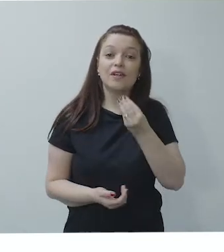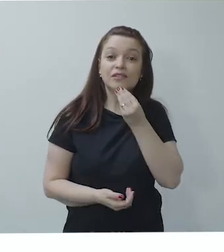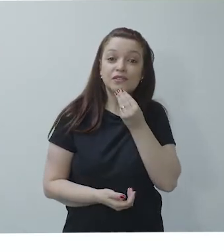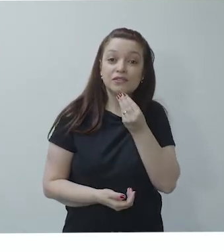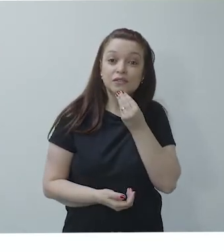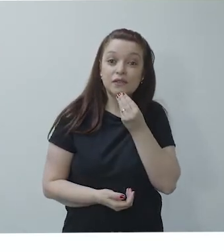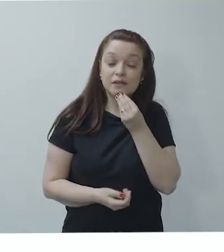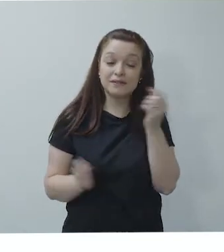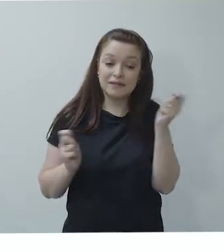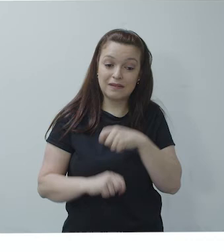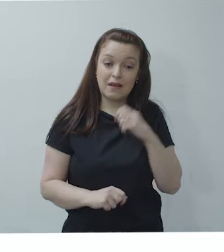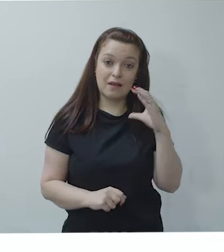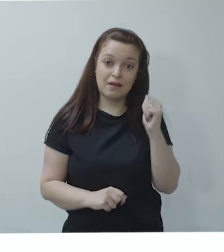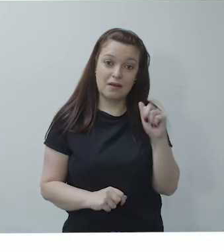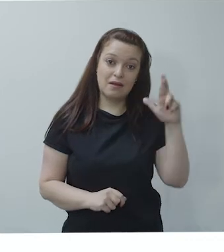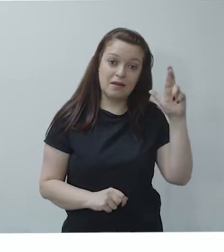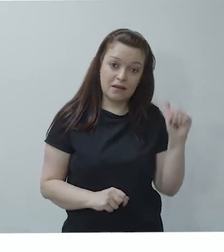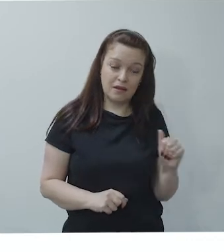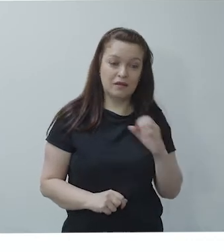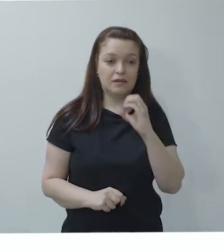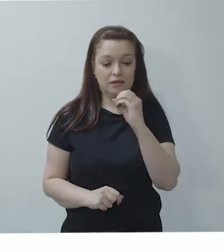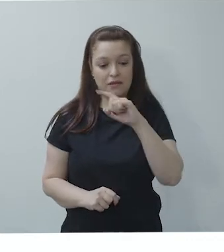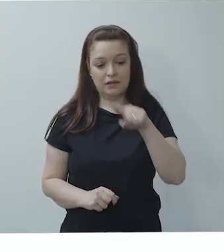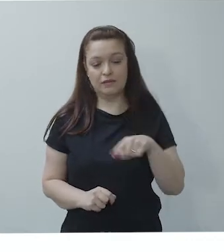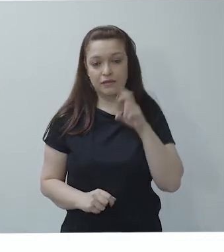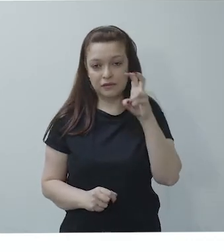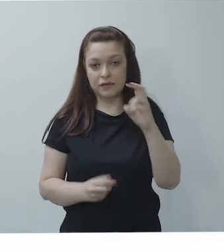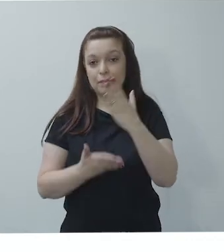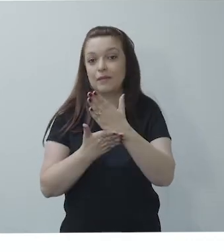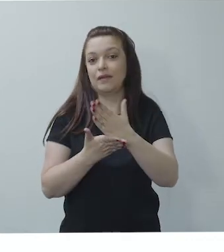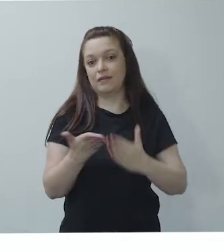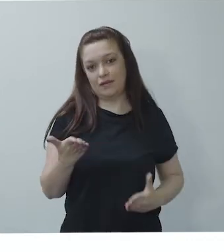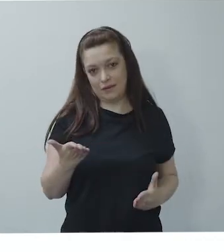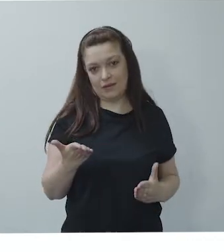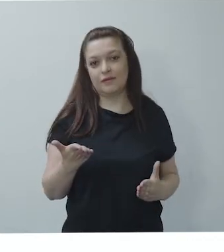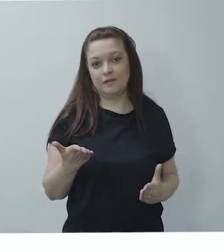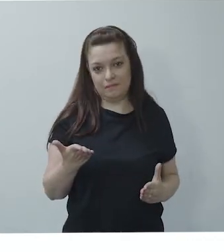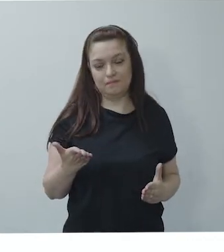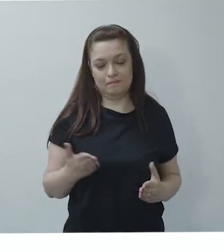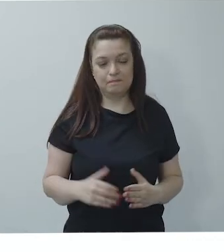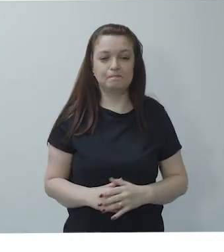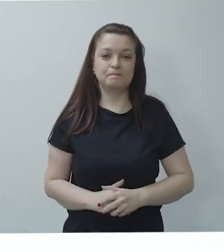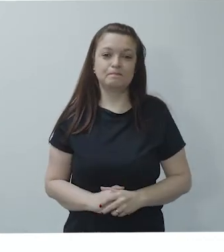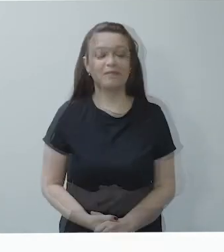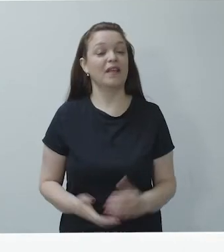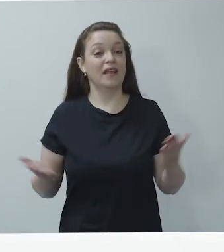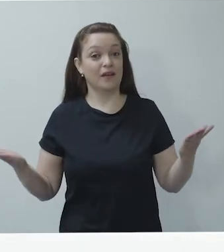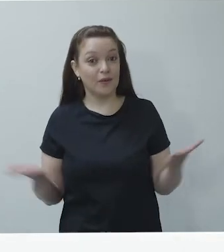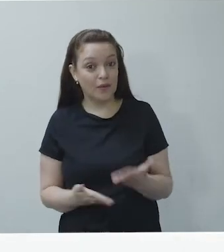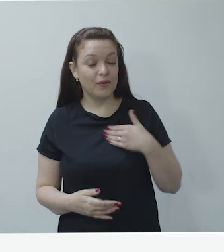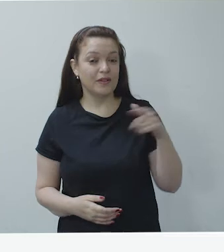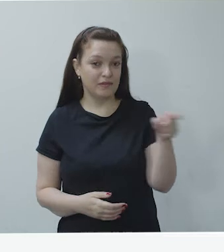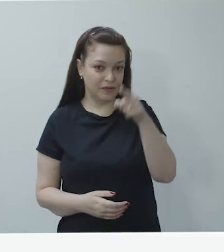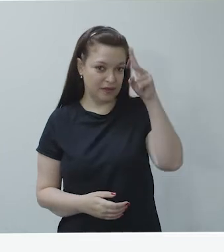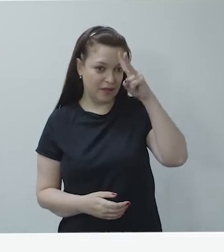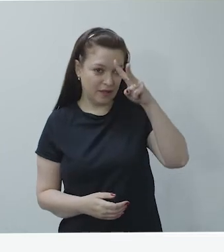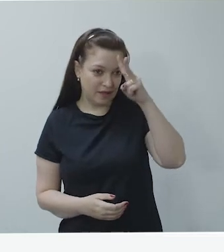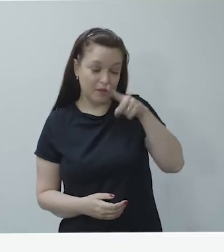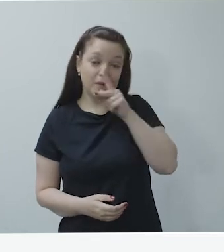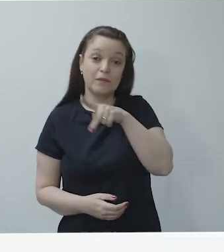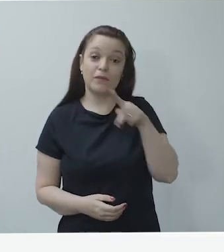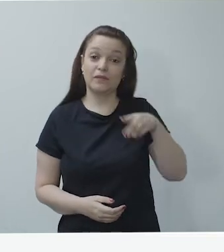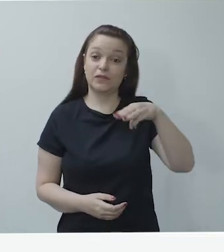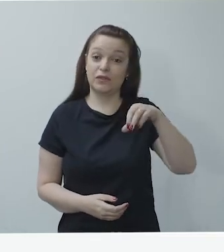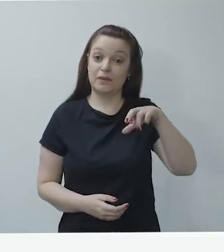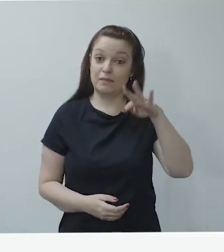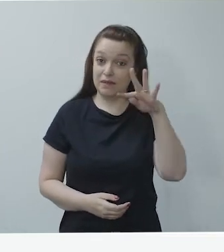0,5. Então, as chances de cair cara é 0,5, é metade somente. Agora, vocês lembram